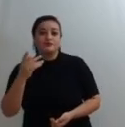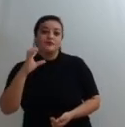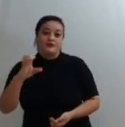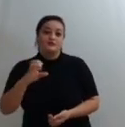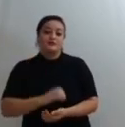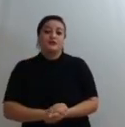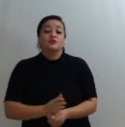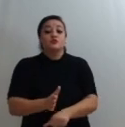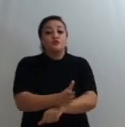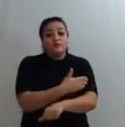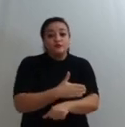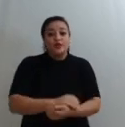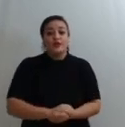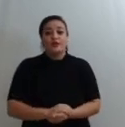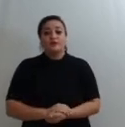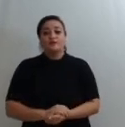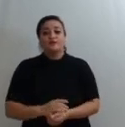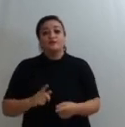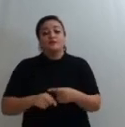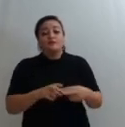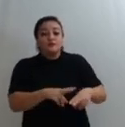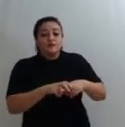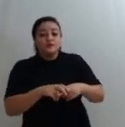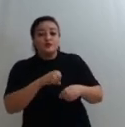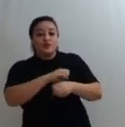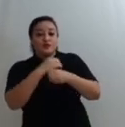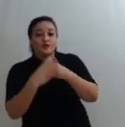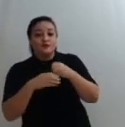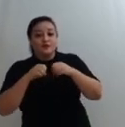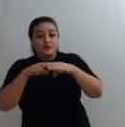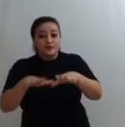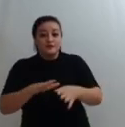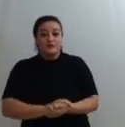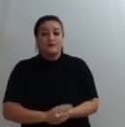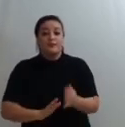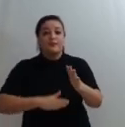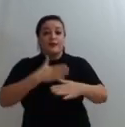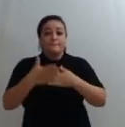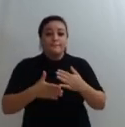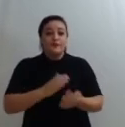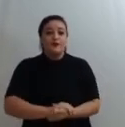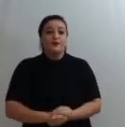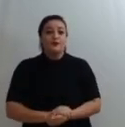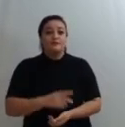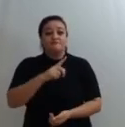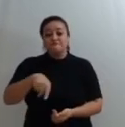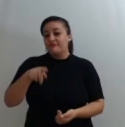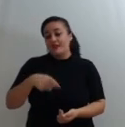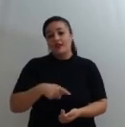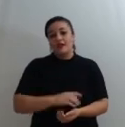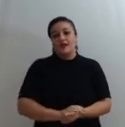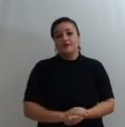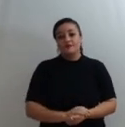contágio, já redesignada para o dia 19 de outubro, ordem denegada. Ou seja, deve ter acontecido ontem a audiência.